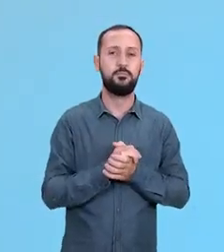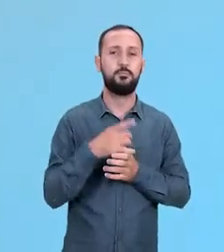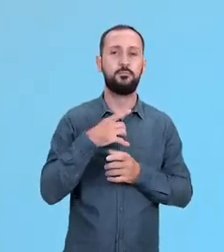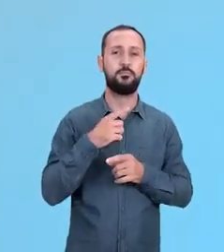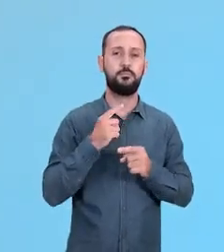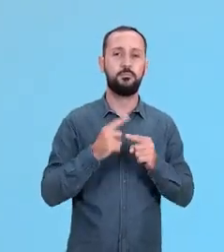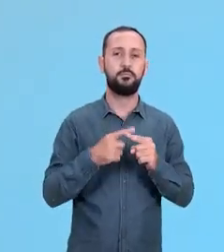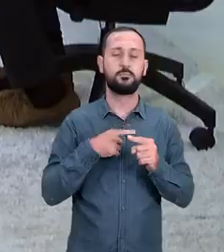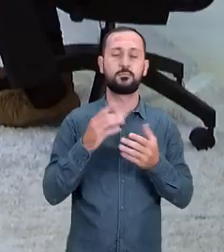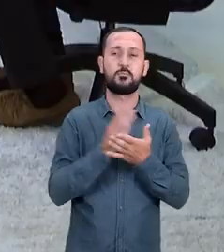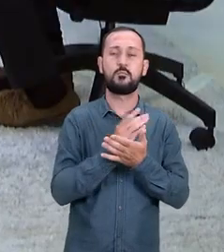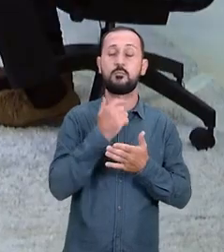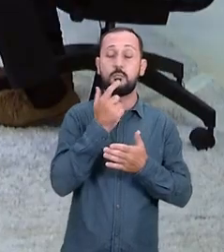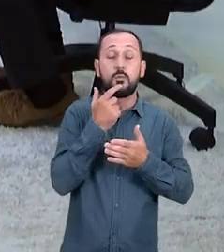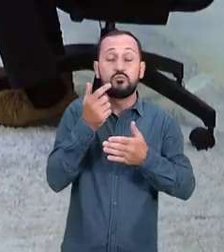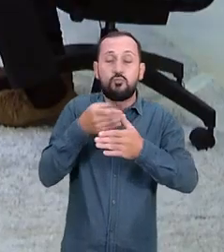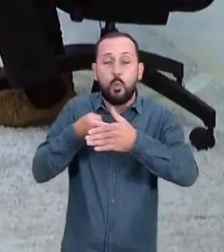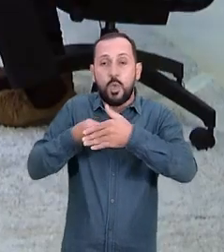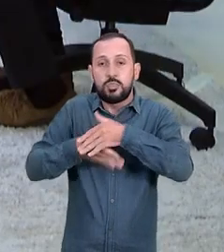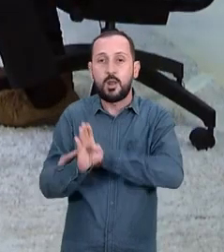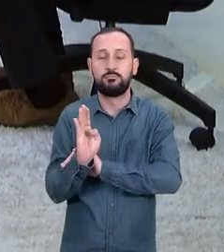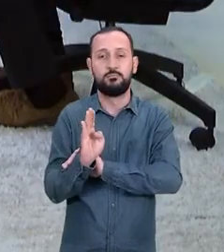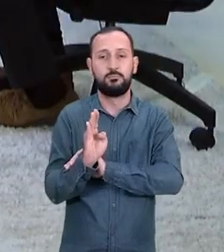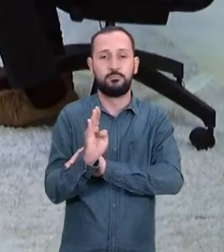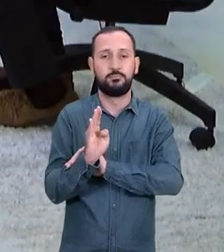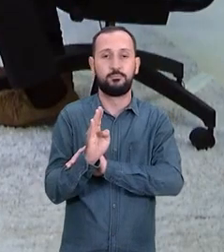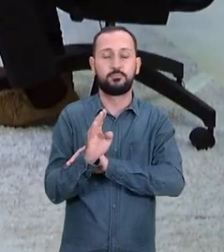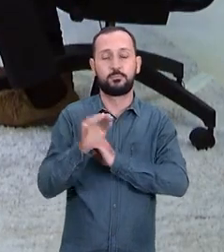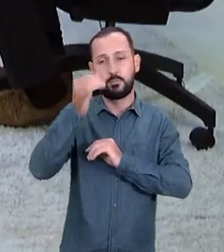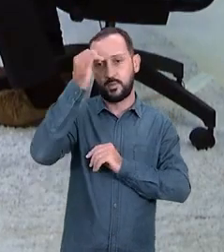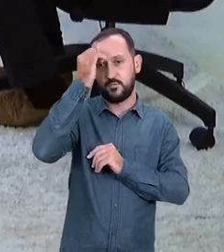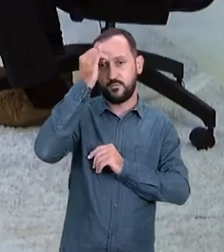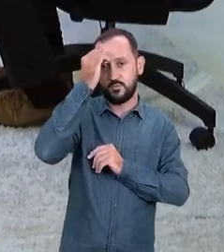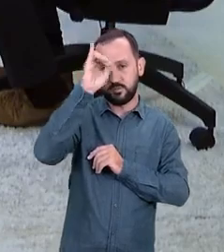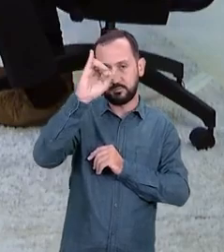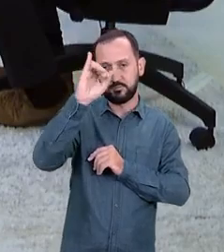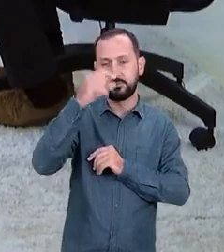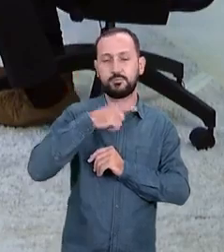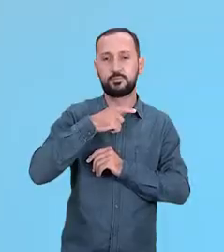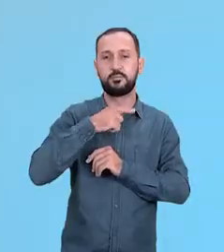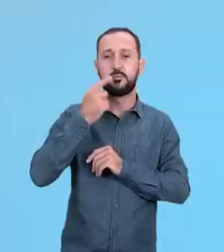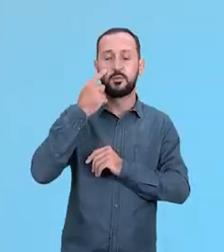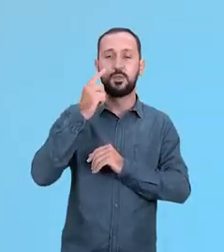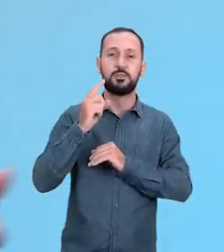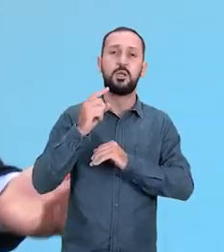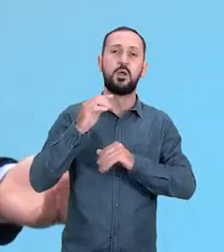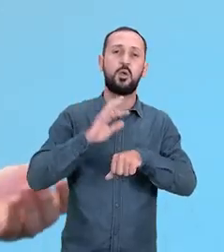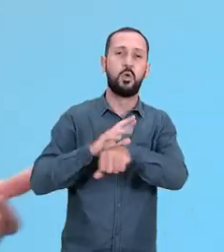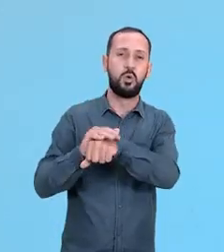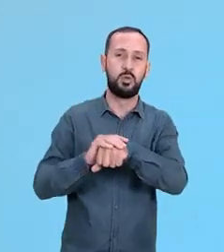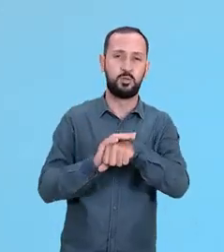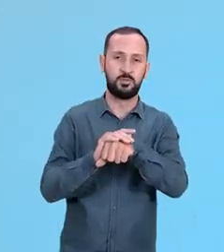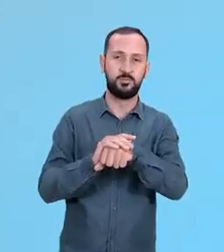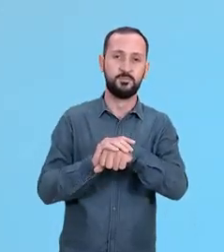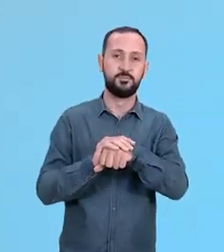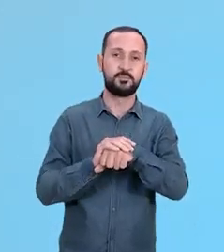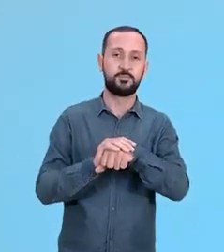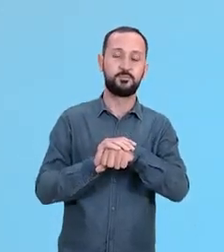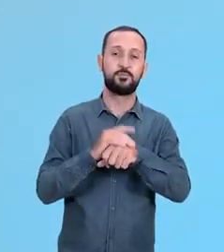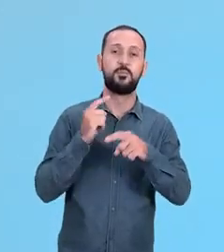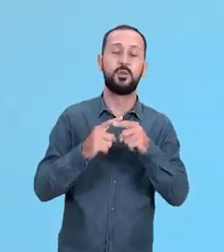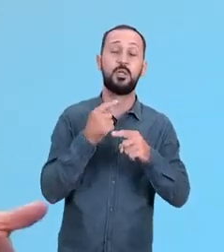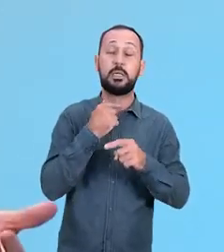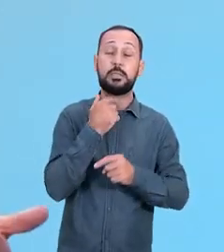muita produção não está sendo feita em relação ao combate dessas endemias, porque